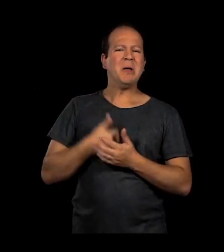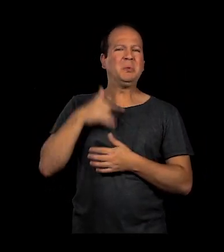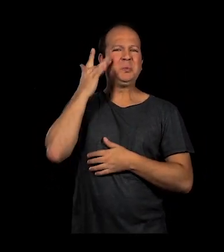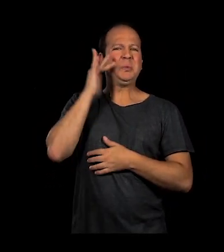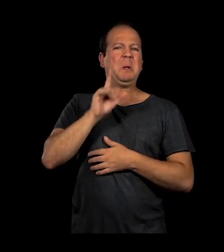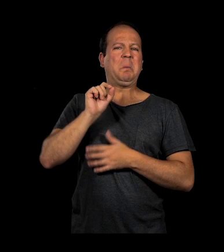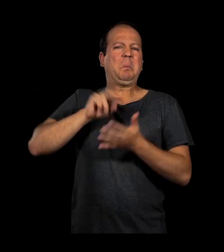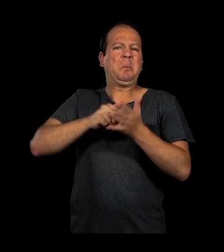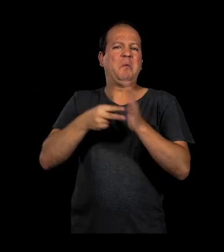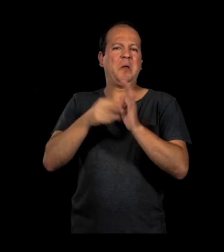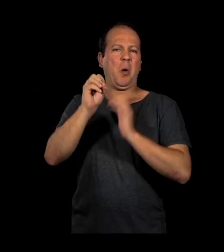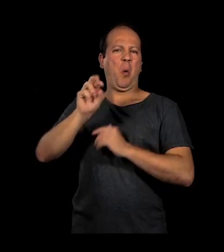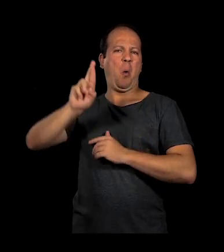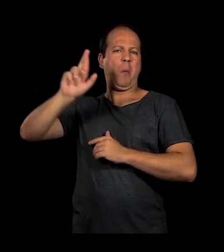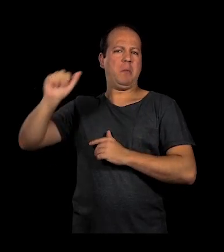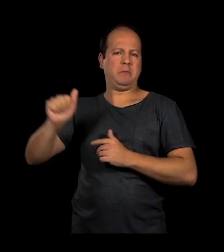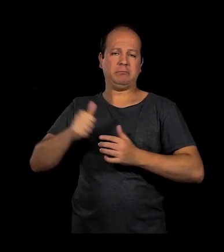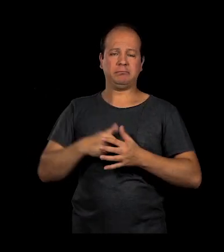sei que isso